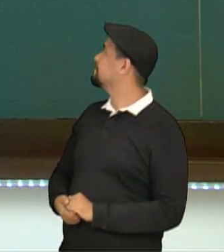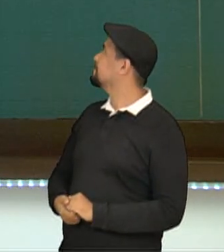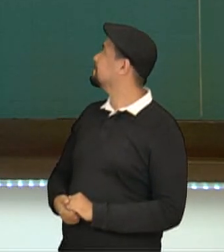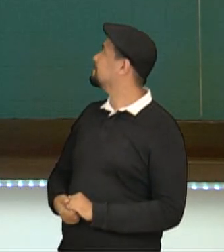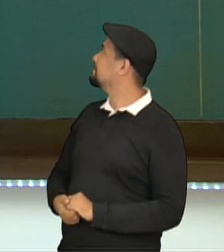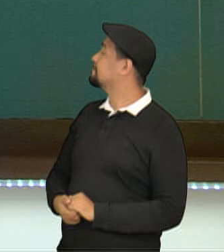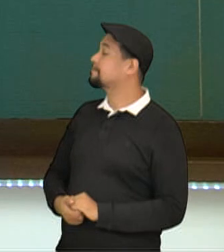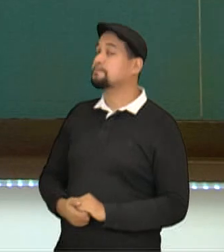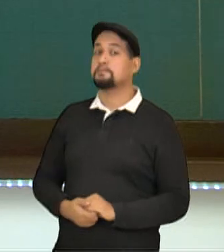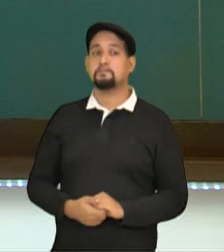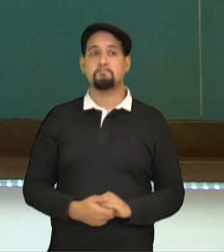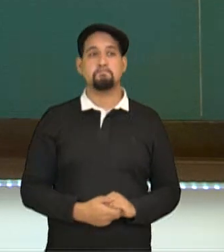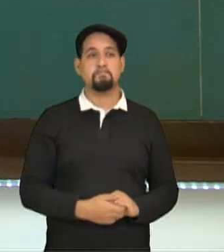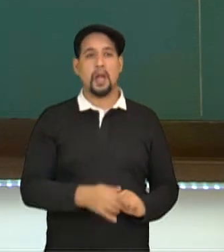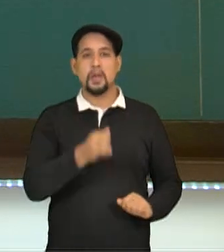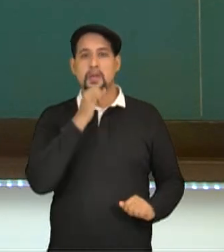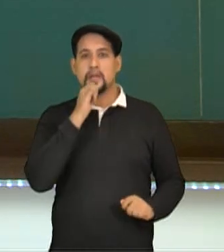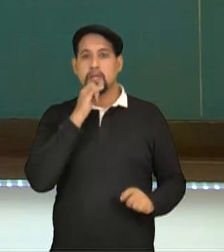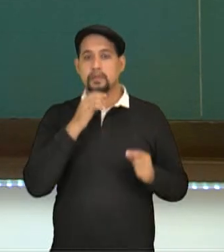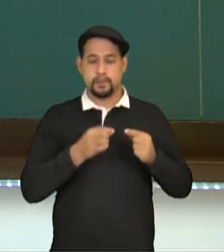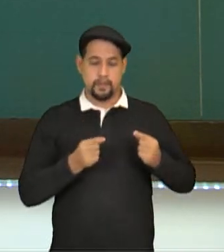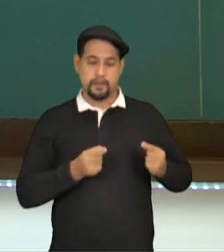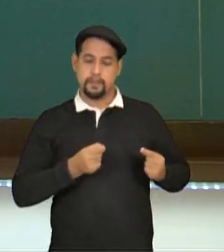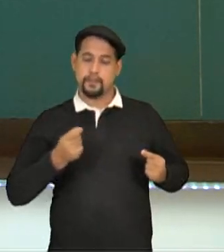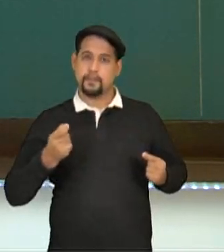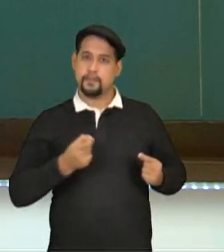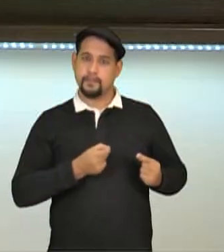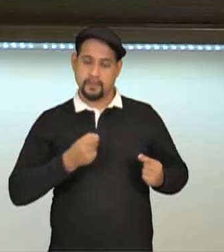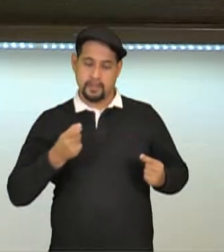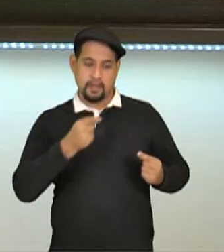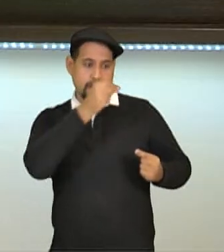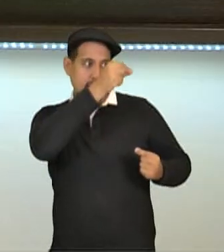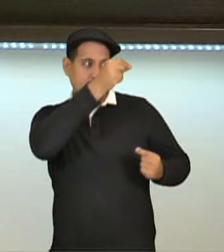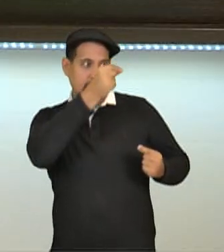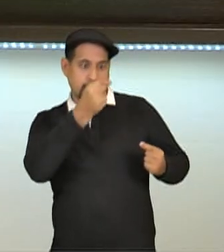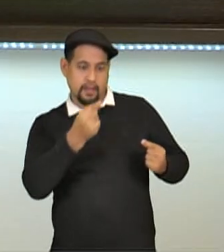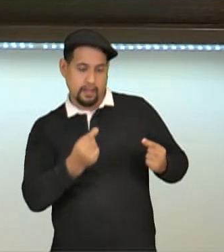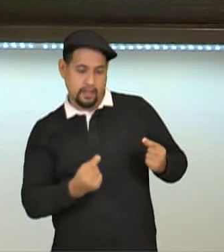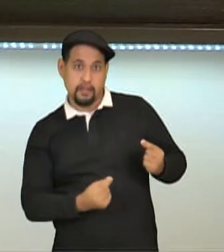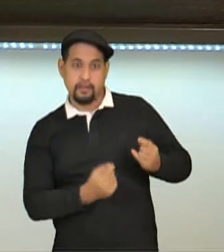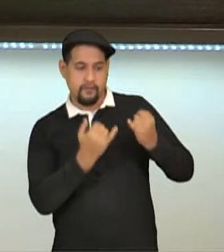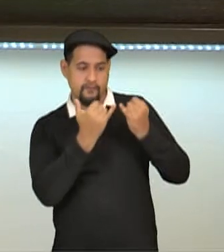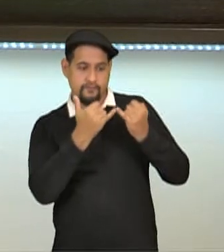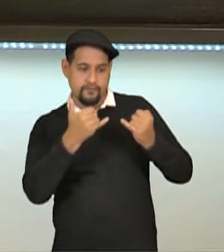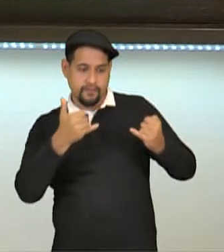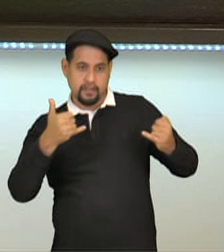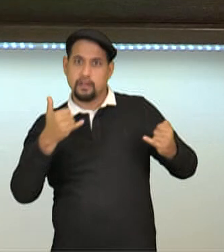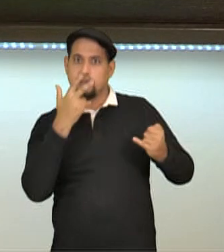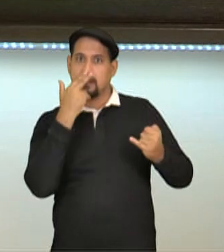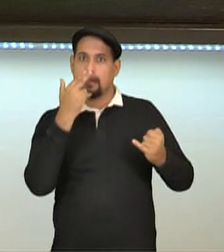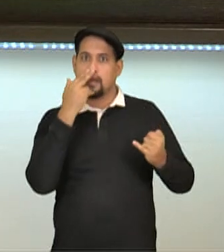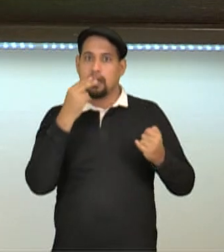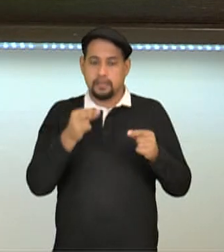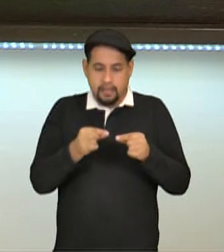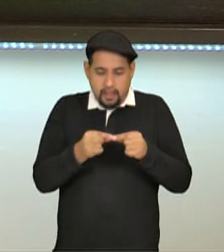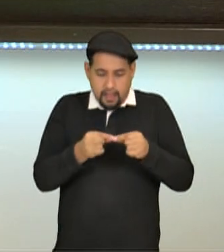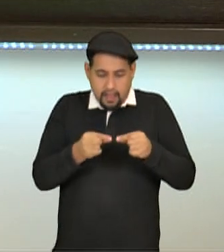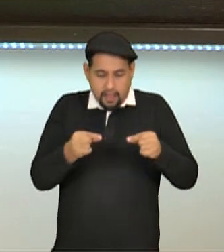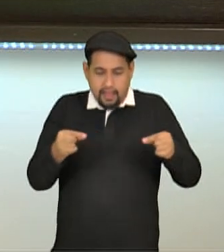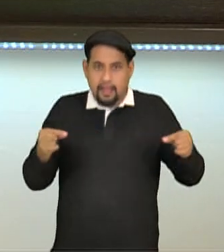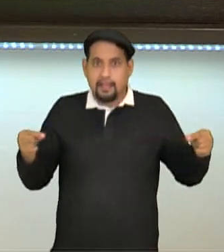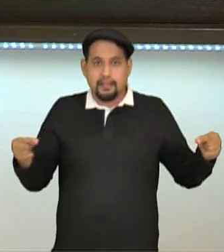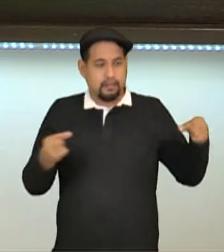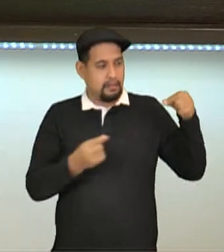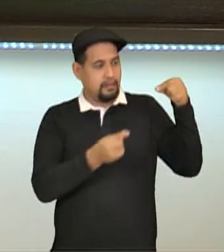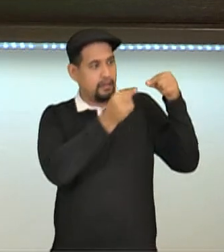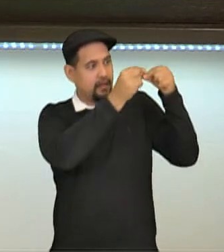ó, né? Se eu pensar na corda do berimbau, dá uma ideia de reta. Então, com isso, intuitivamente, a gente já consegue fazer algumas